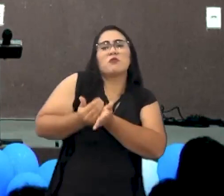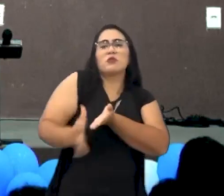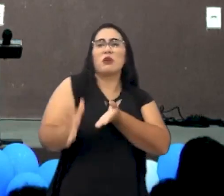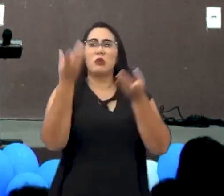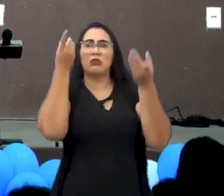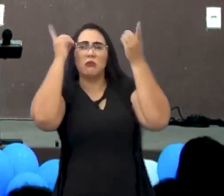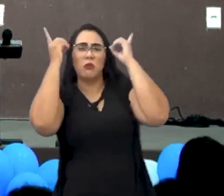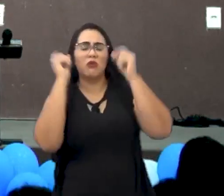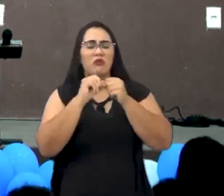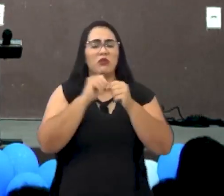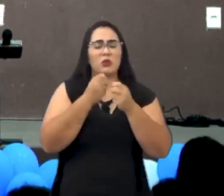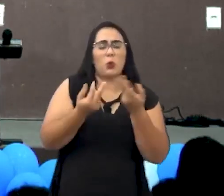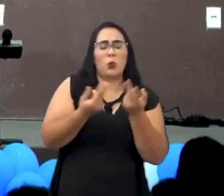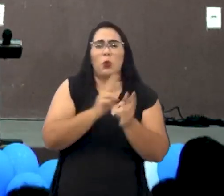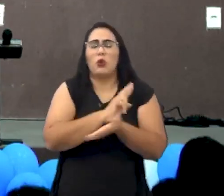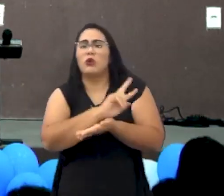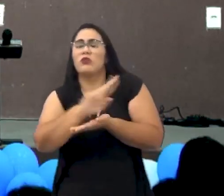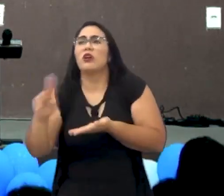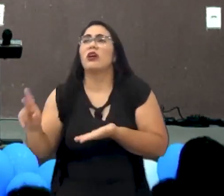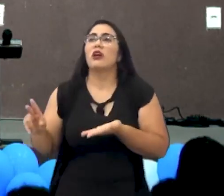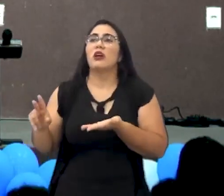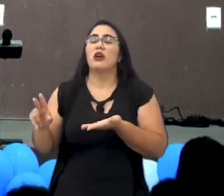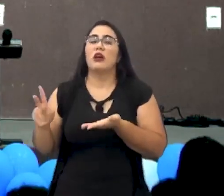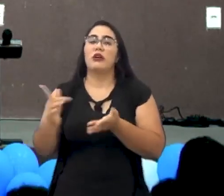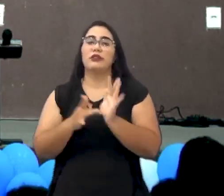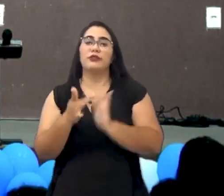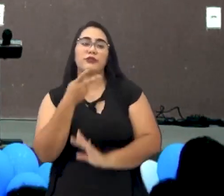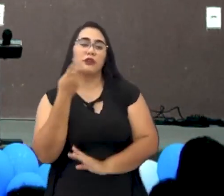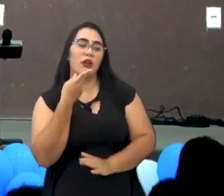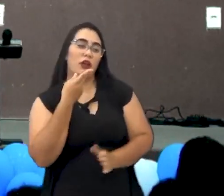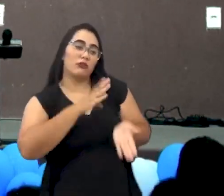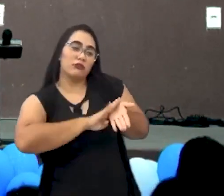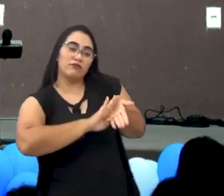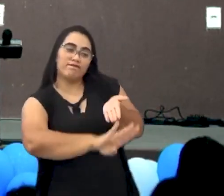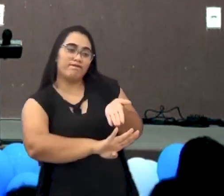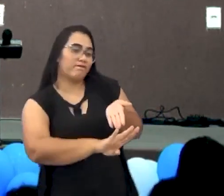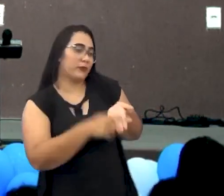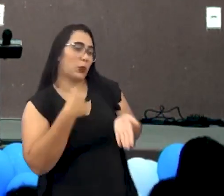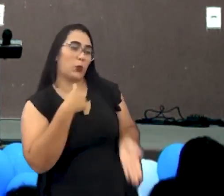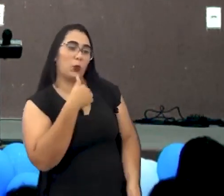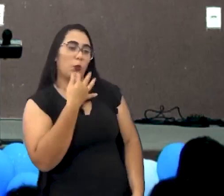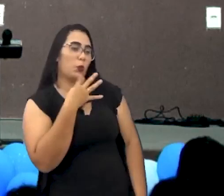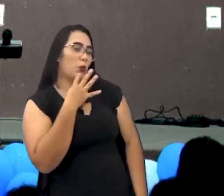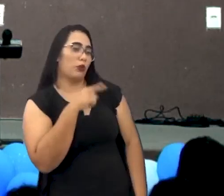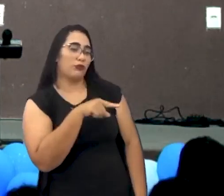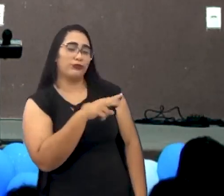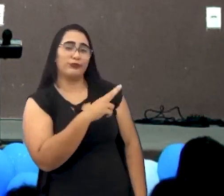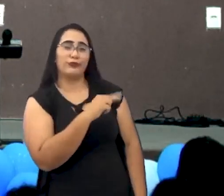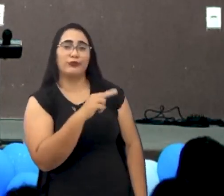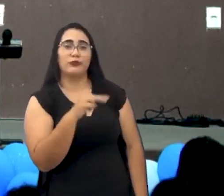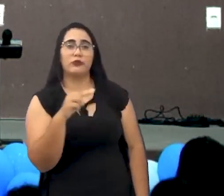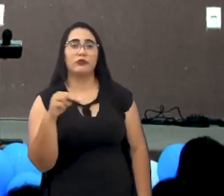nome, fizemos tantas coisas, Senhor. Aí Jesus vai dizer: apartai-vos de mim, eu nunca conheci vocês.